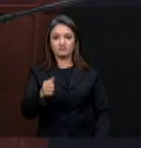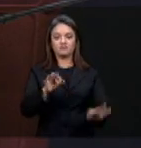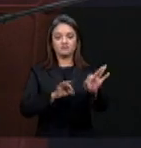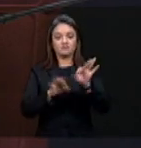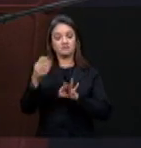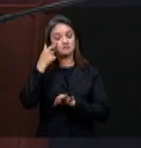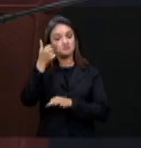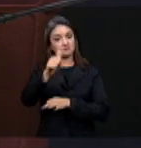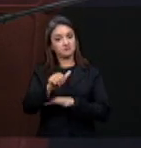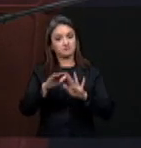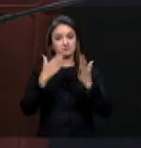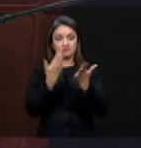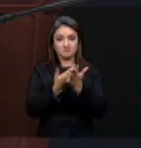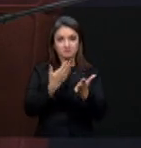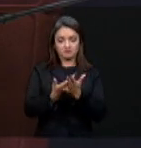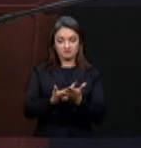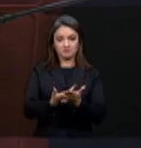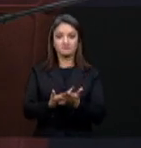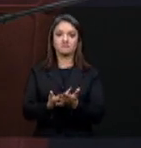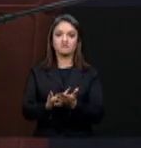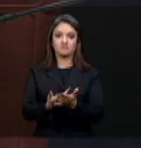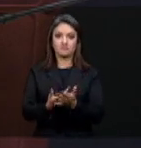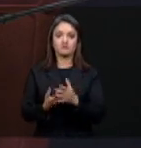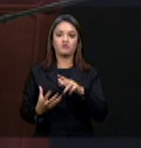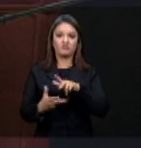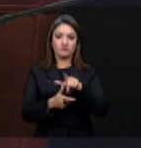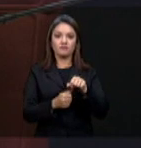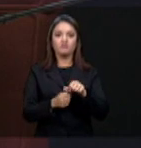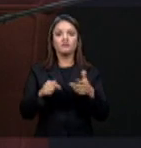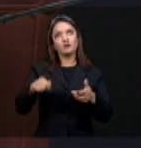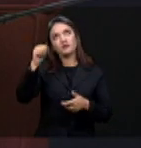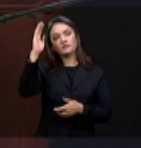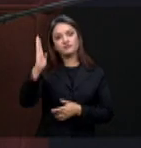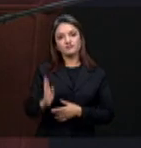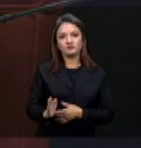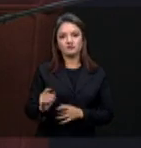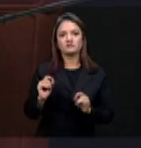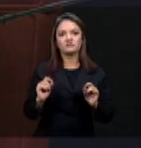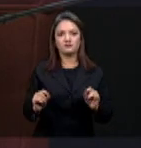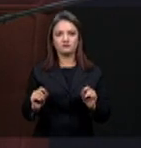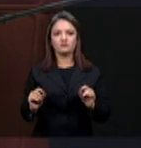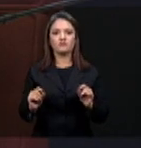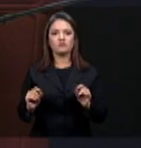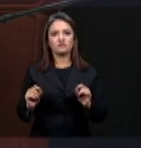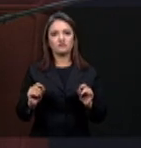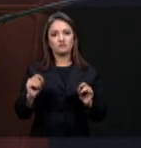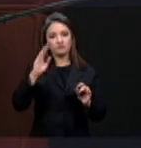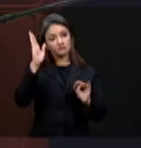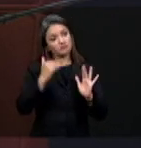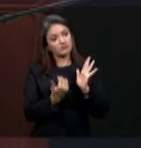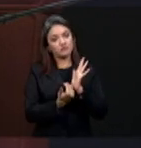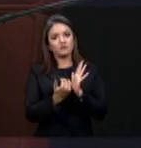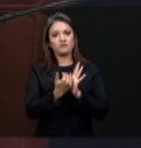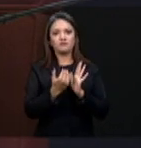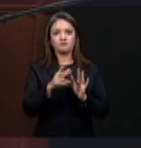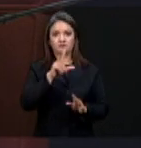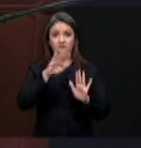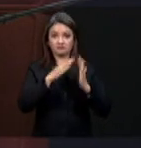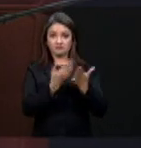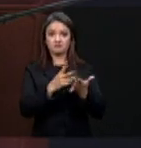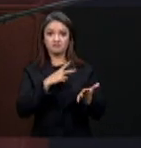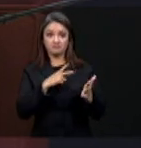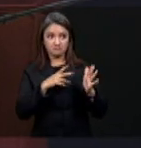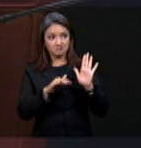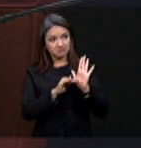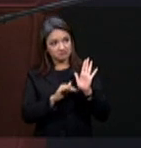escolas particulares e escolas públicas no Mundo no Brasil está razoavelmente bem colocado quando a gente fala das escolas particulares